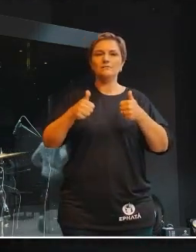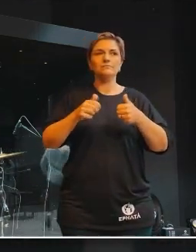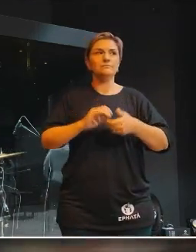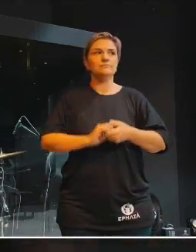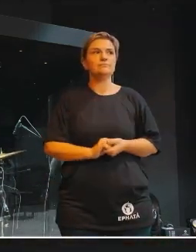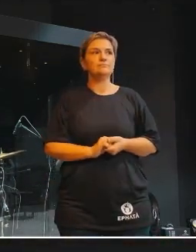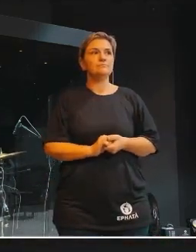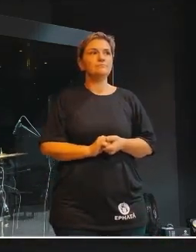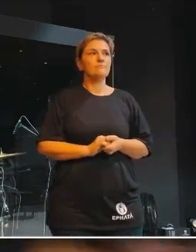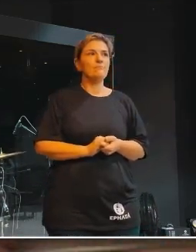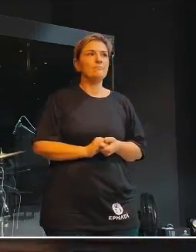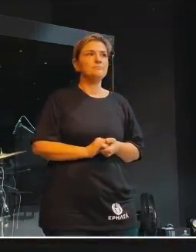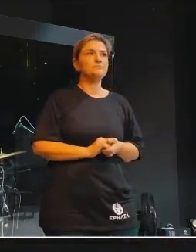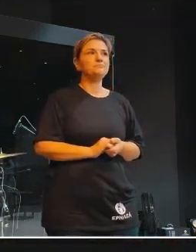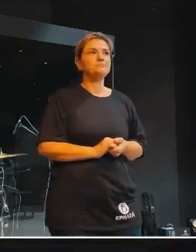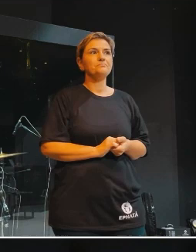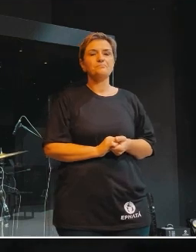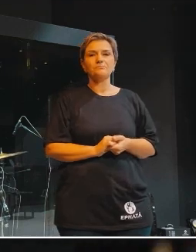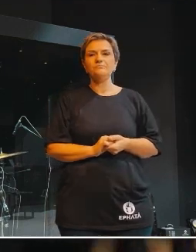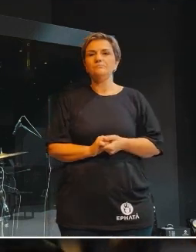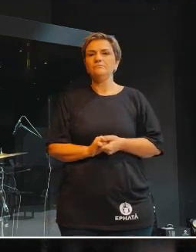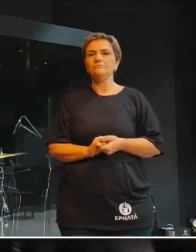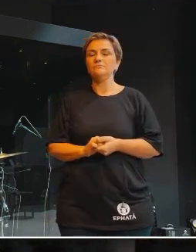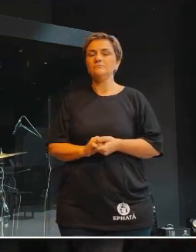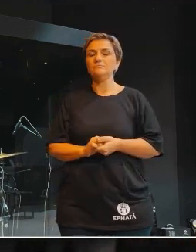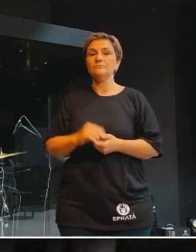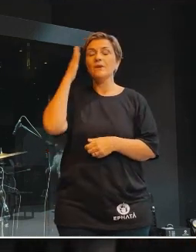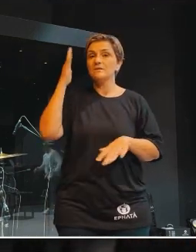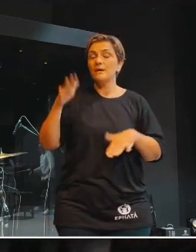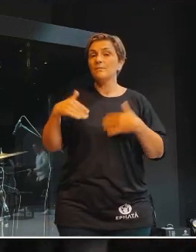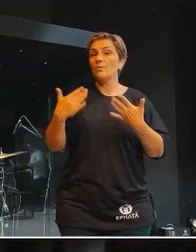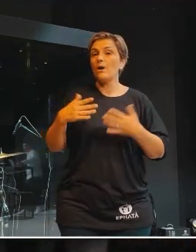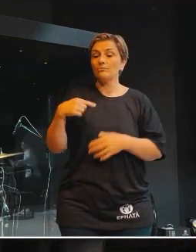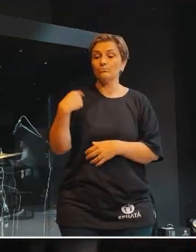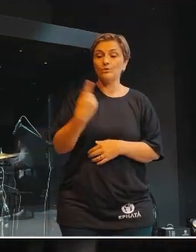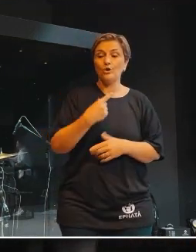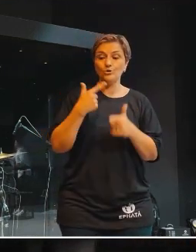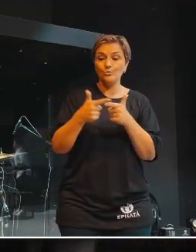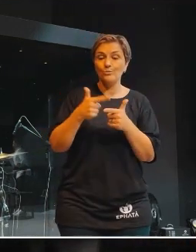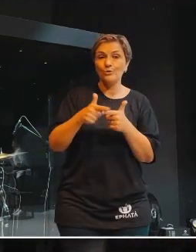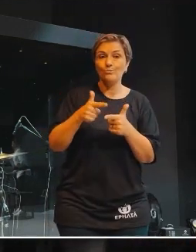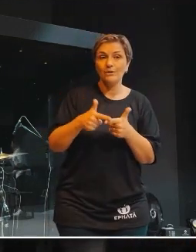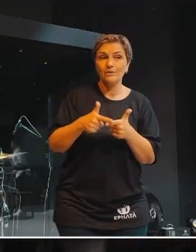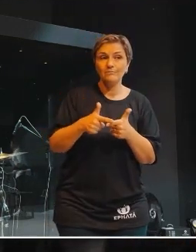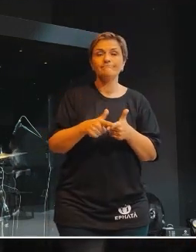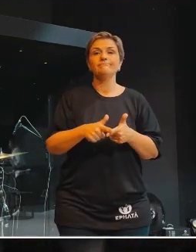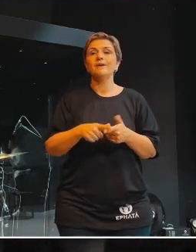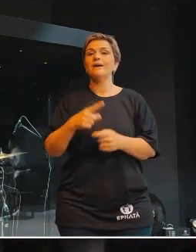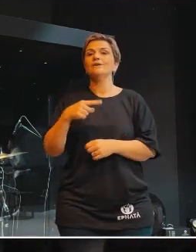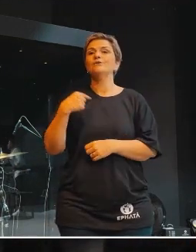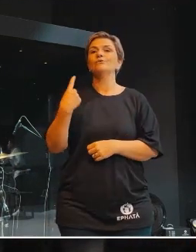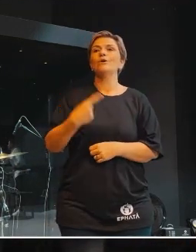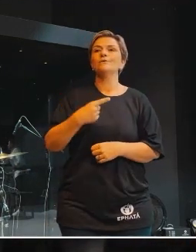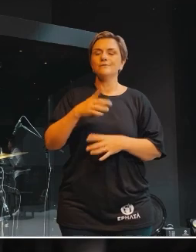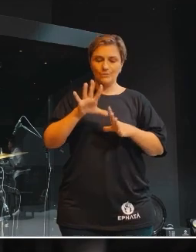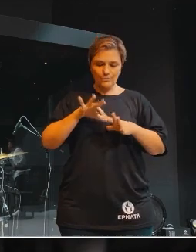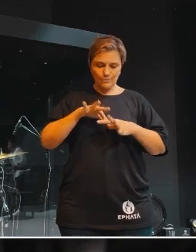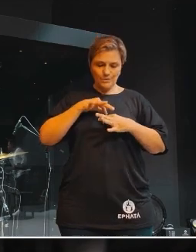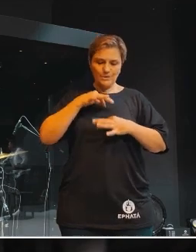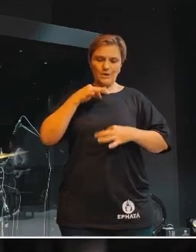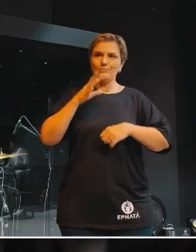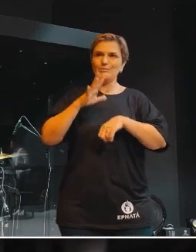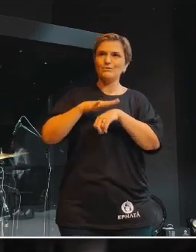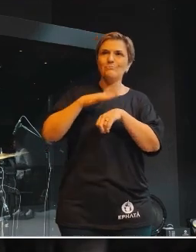Sabe qual é o nosso problema? é que nós somos alma demais e